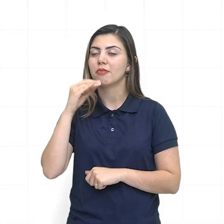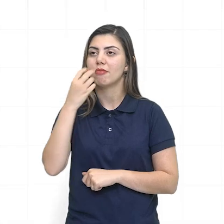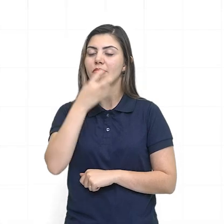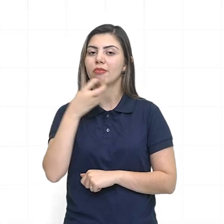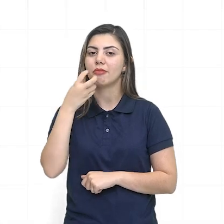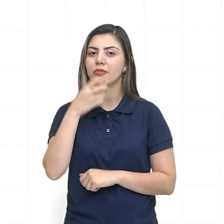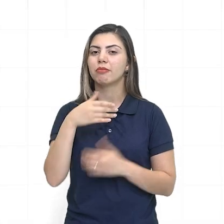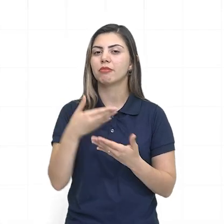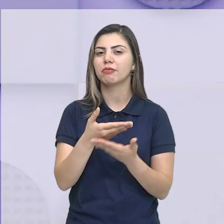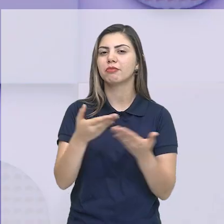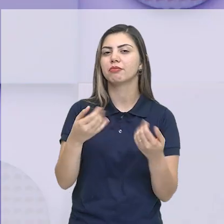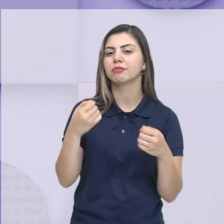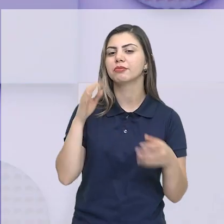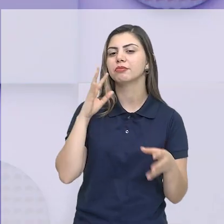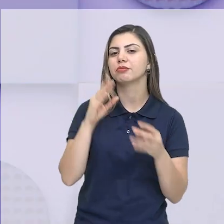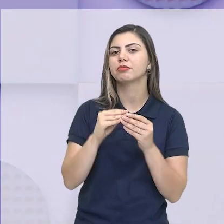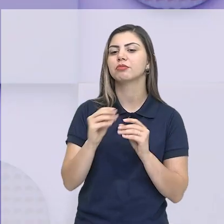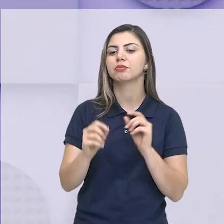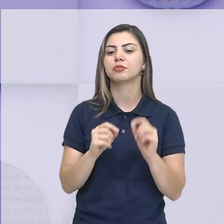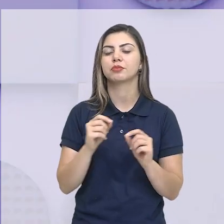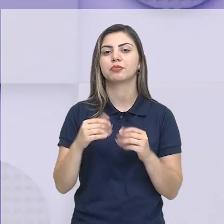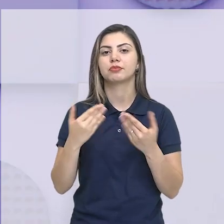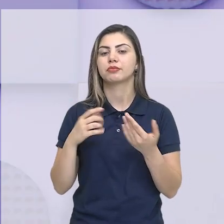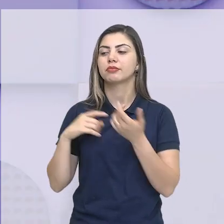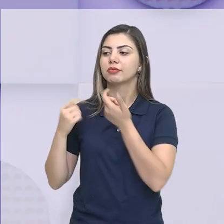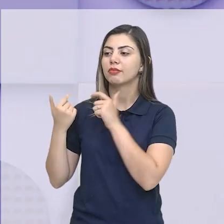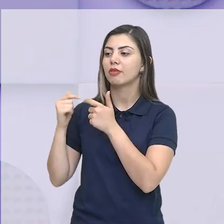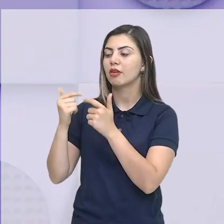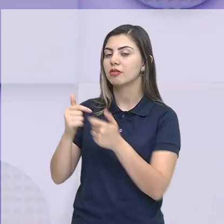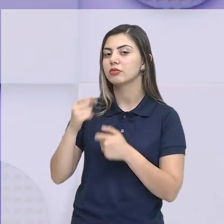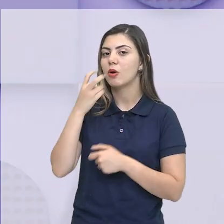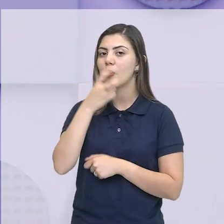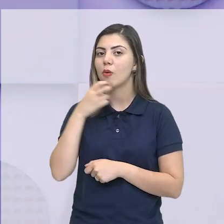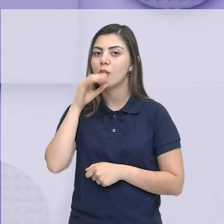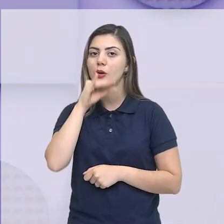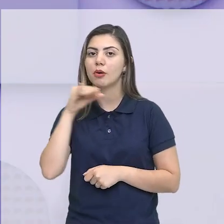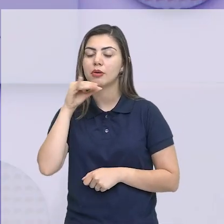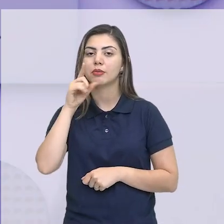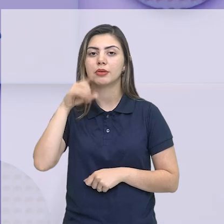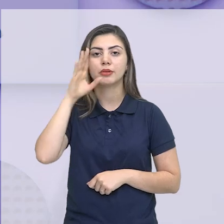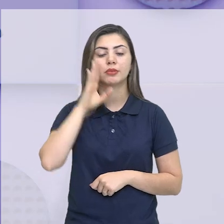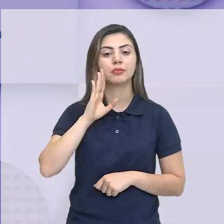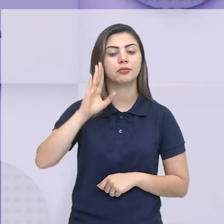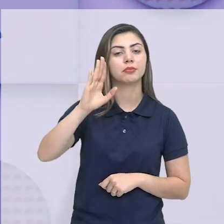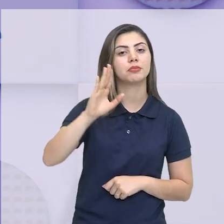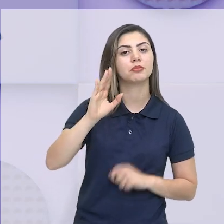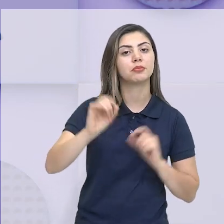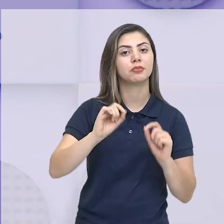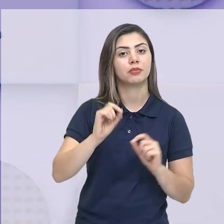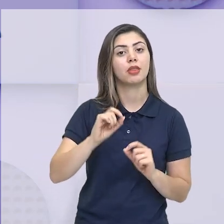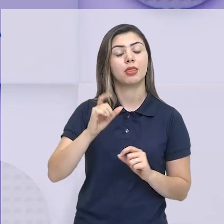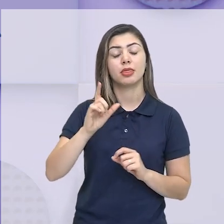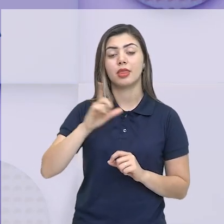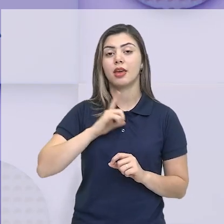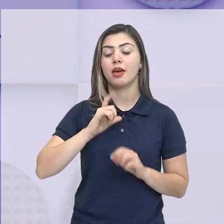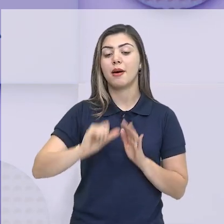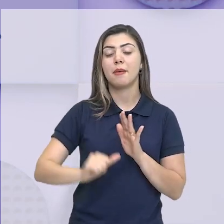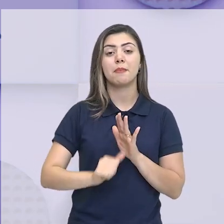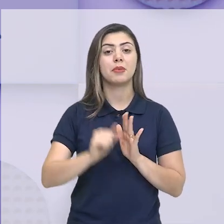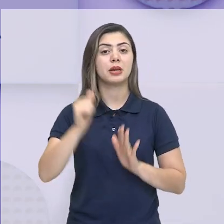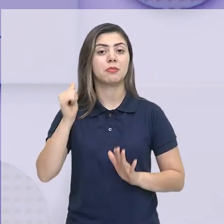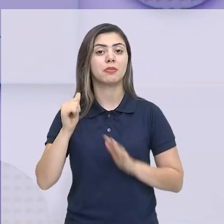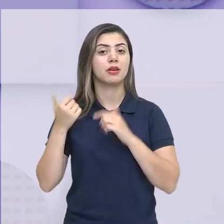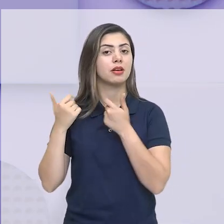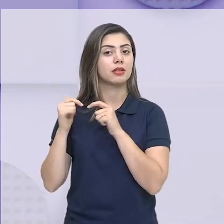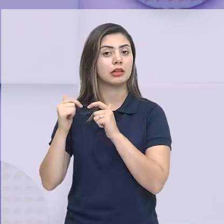você entenda aqui? Que a tradição oral foi a principal tradição, a primeira tradição